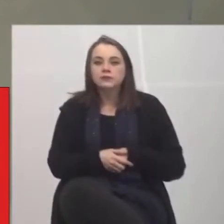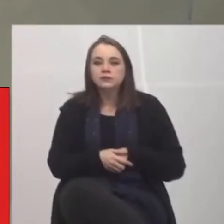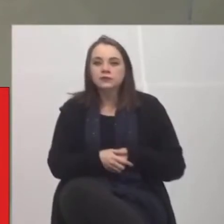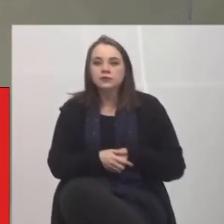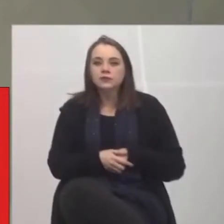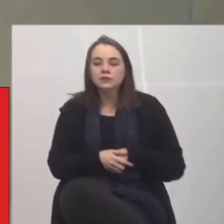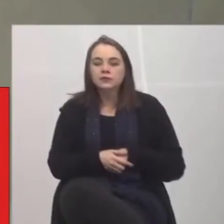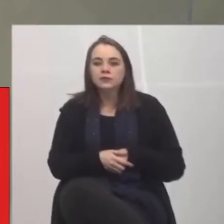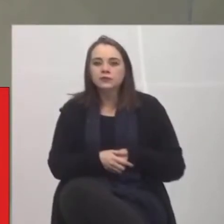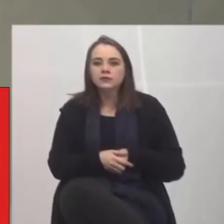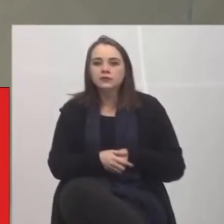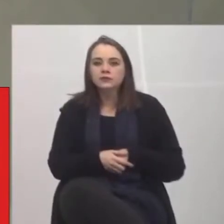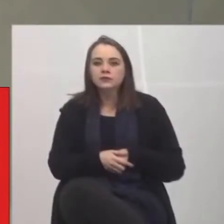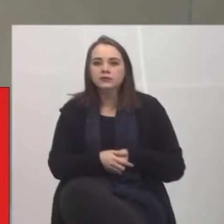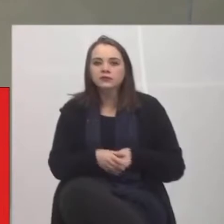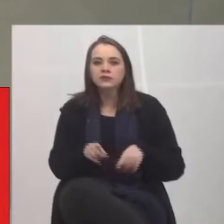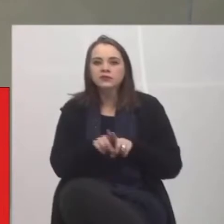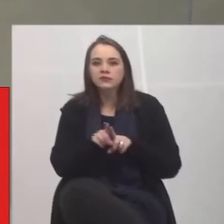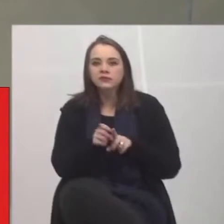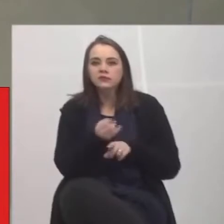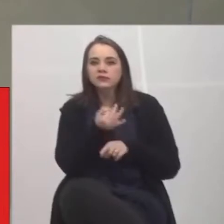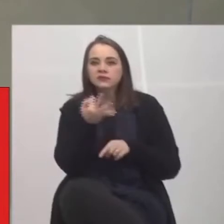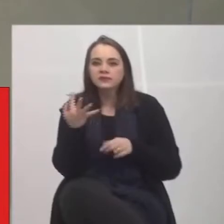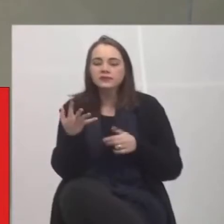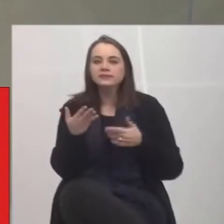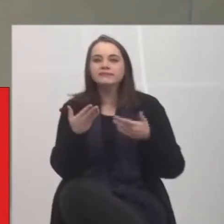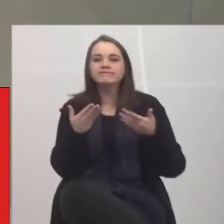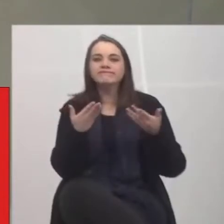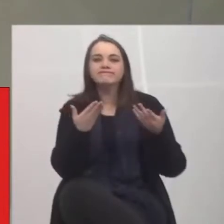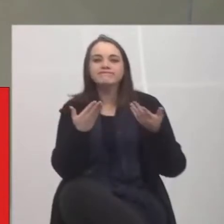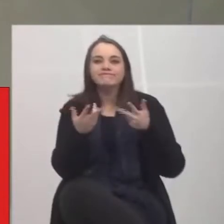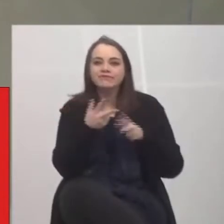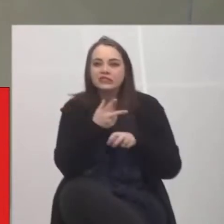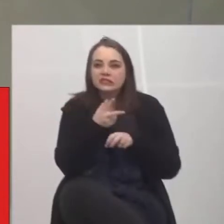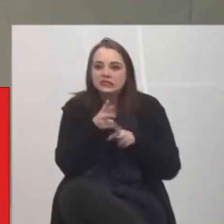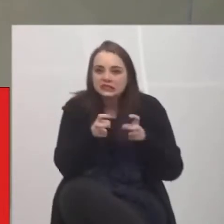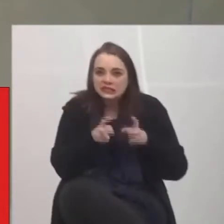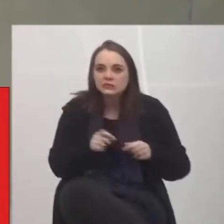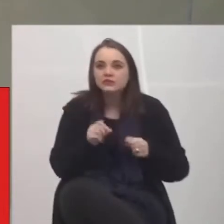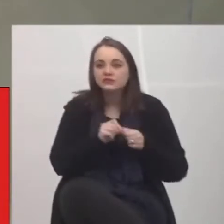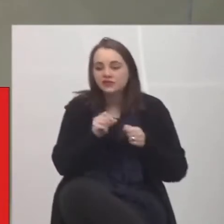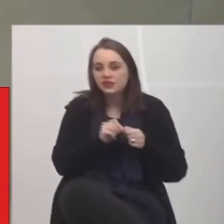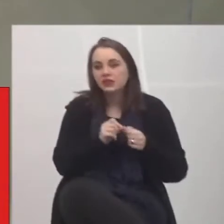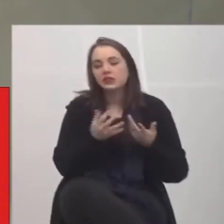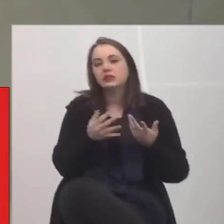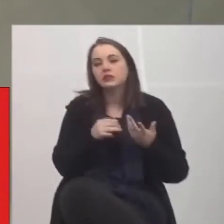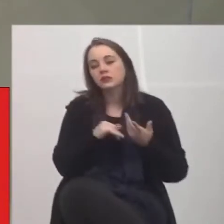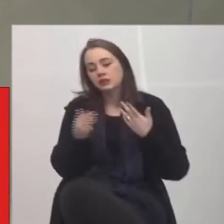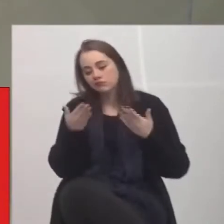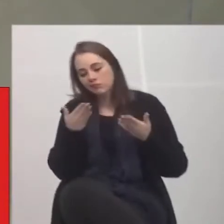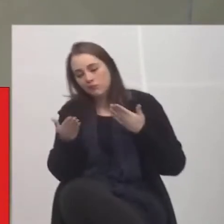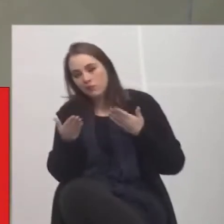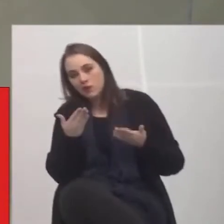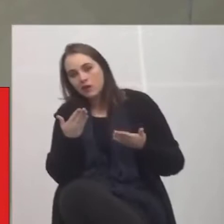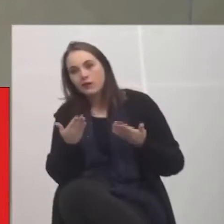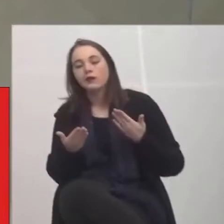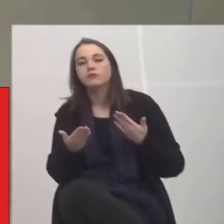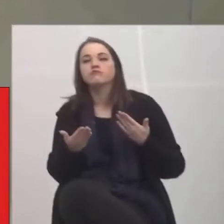Aqui também, número de procedimentos ainda, com relação a números de procedimentos,